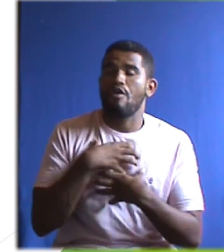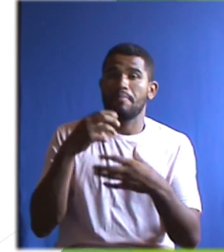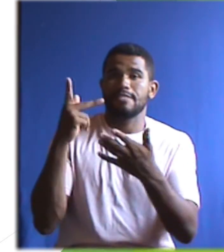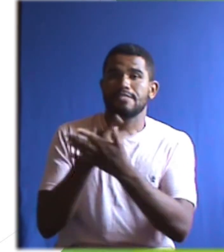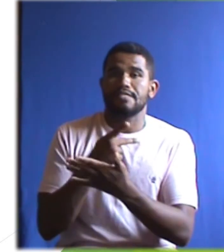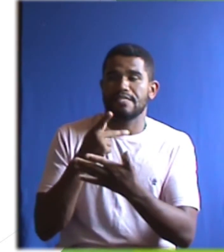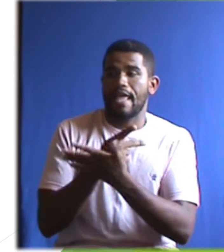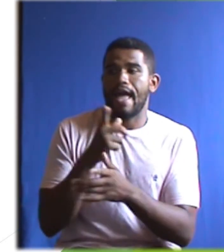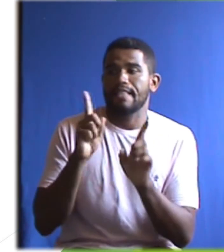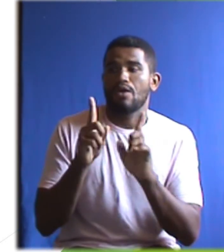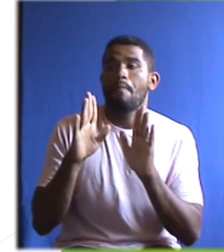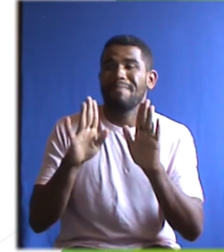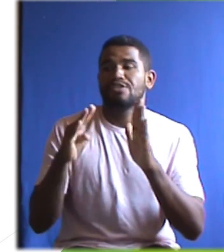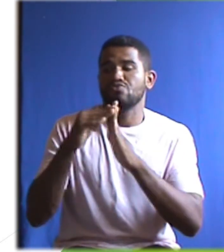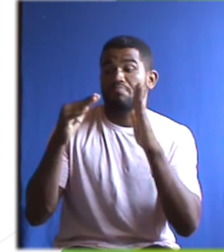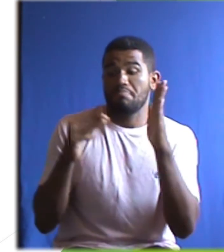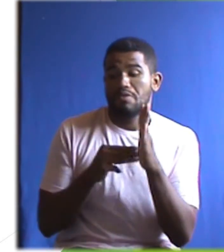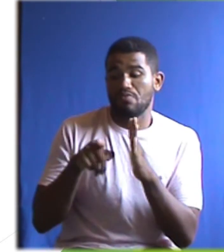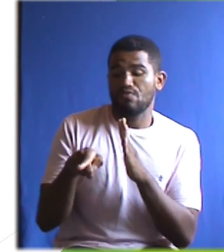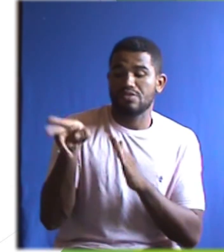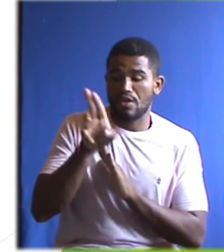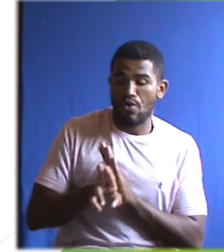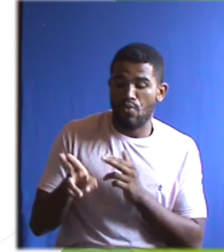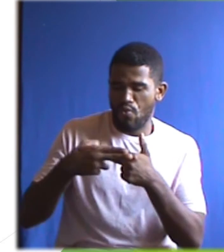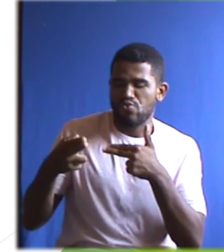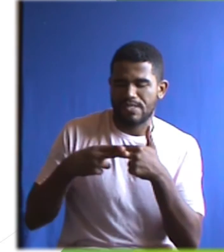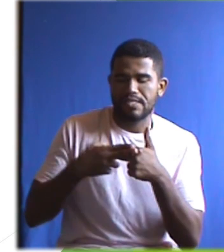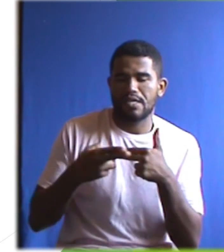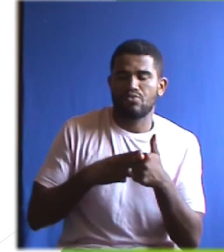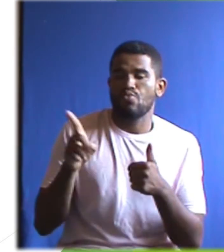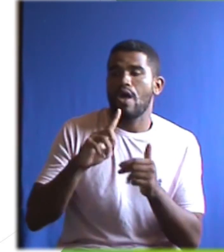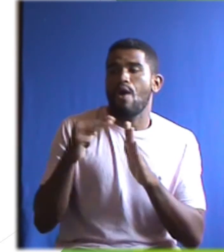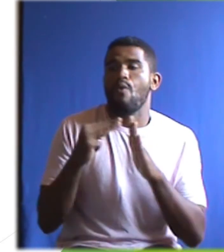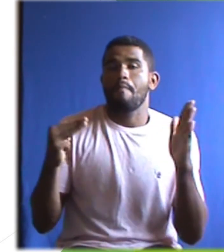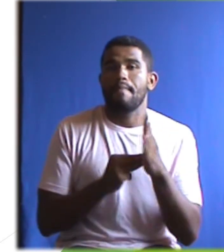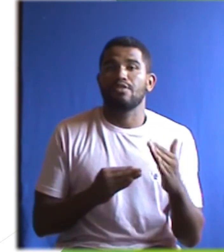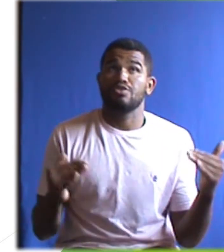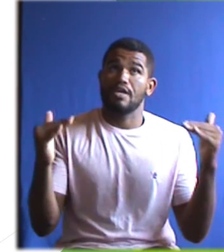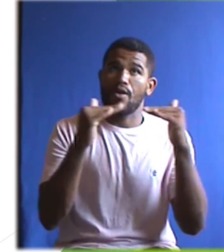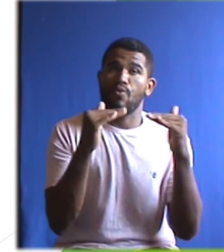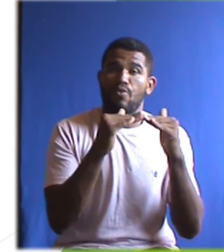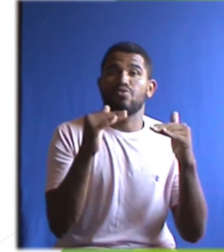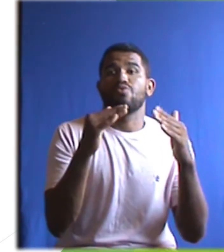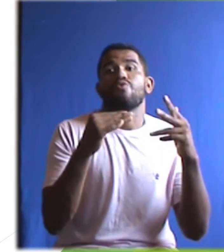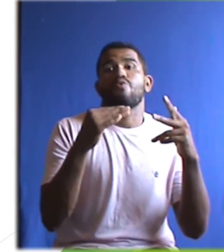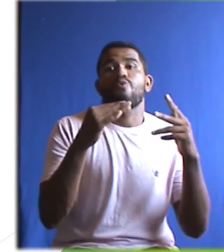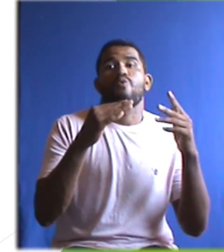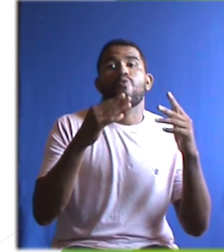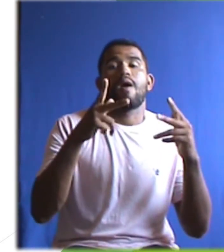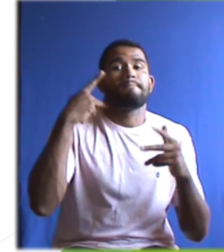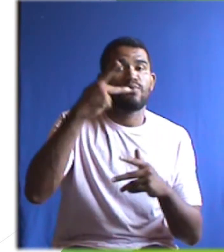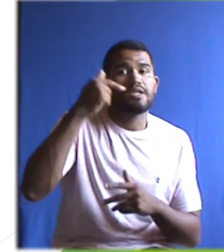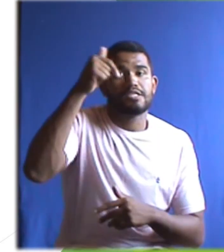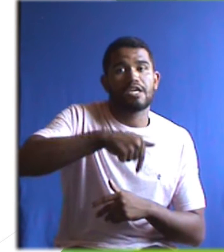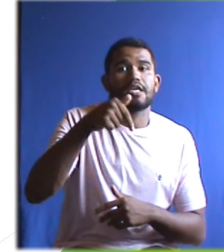de ensinar esteja errada, mas aquele método que você está utilizando não é o método